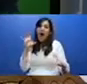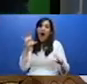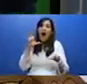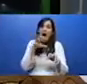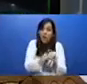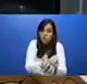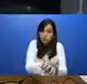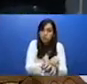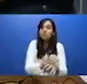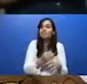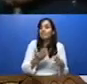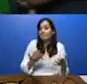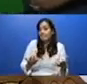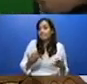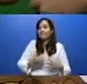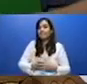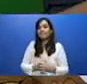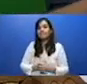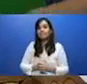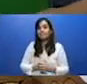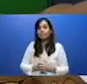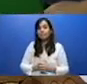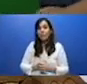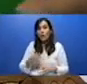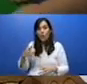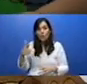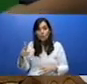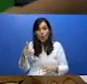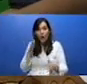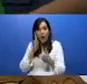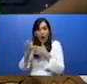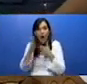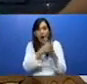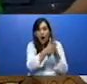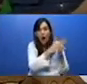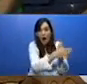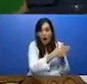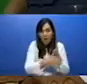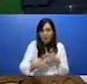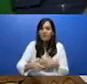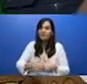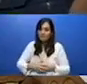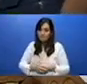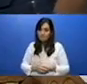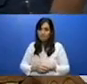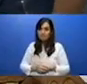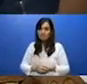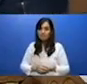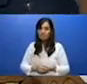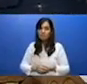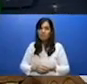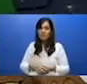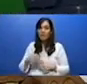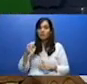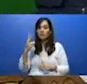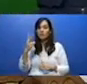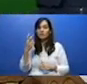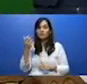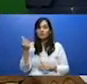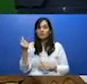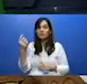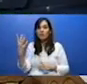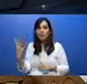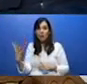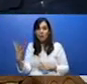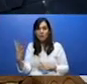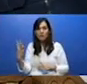predador, tá? E os outros tadinhos fugiam desses predadores, né? Na página 264, vocês podem